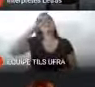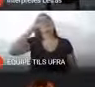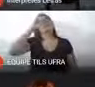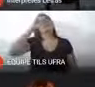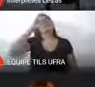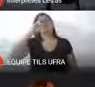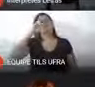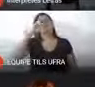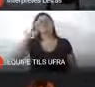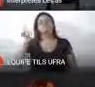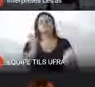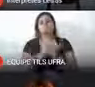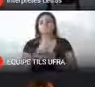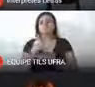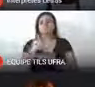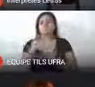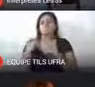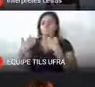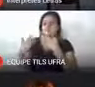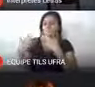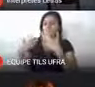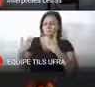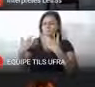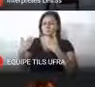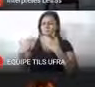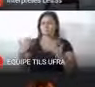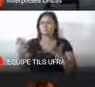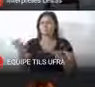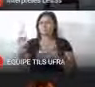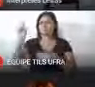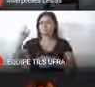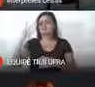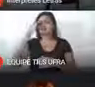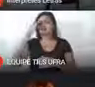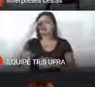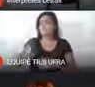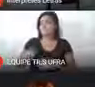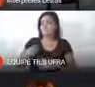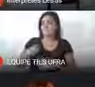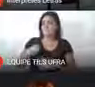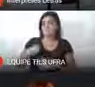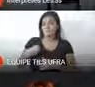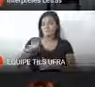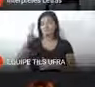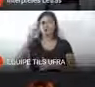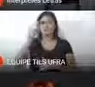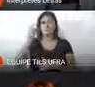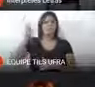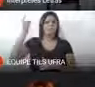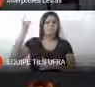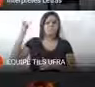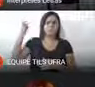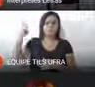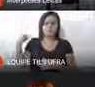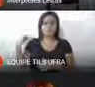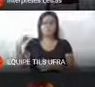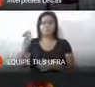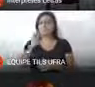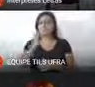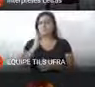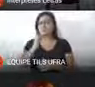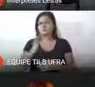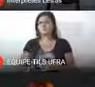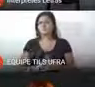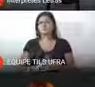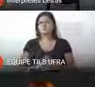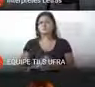acadêmica. Falar disso com uma pessoa ainda viva, né? um relato de alguém vivo falando dessa